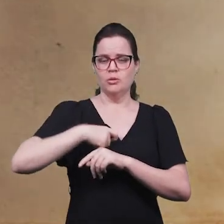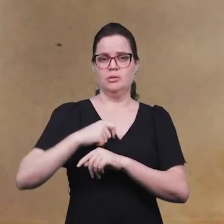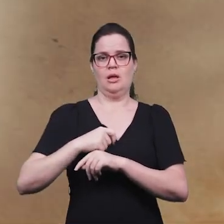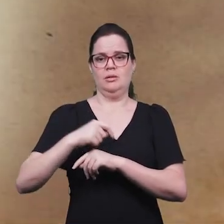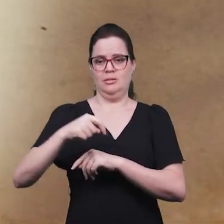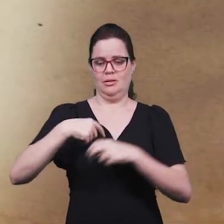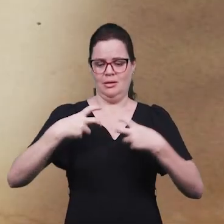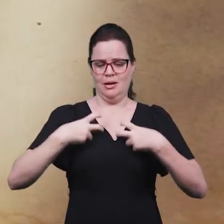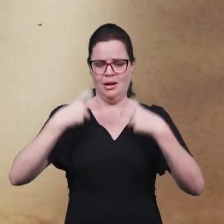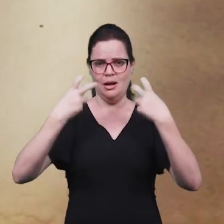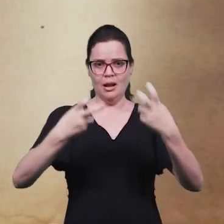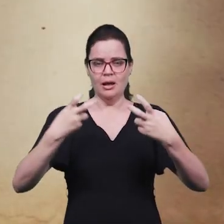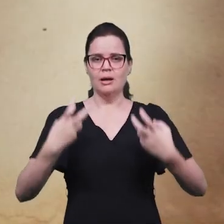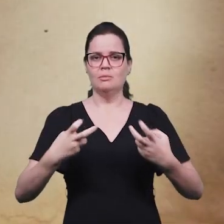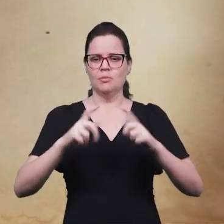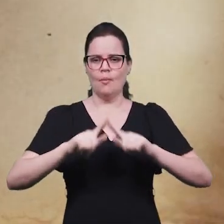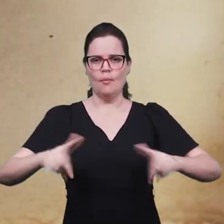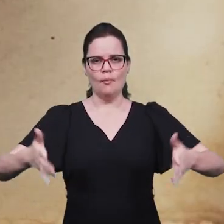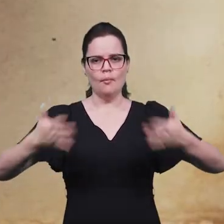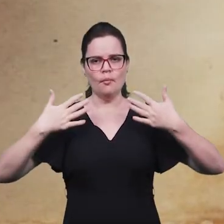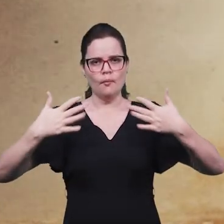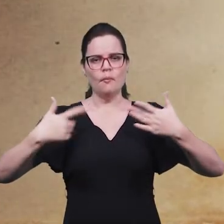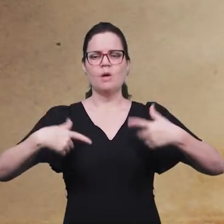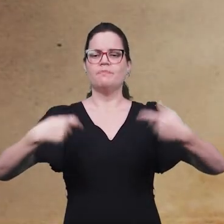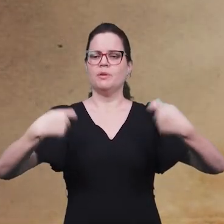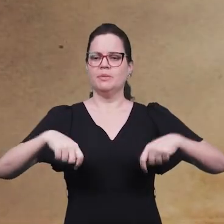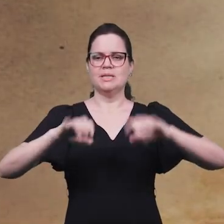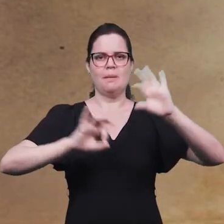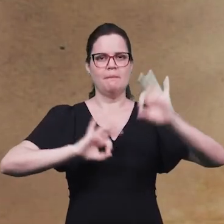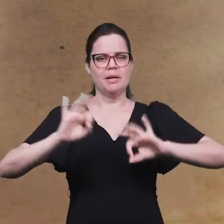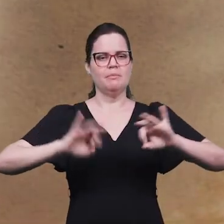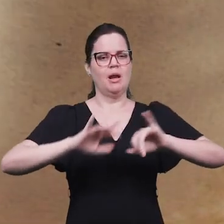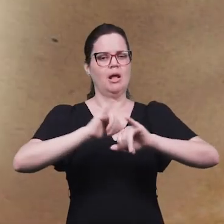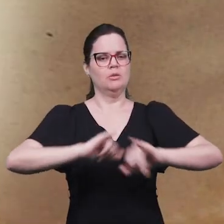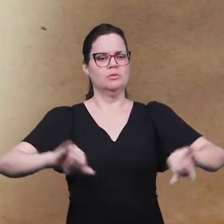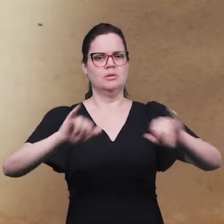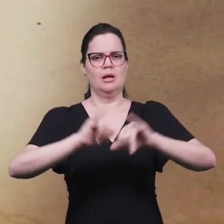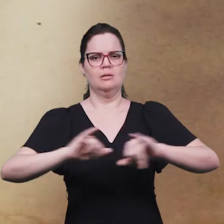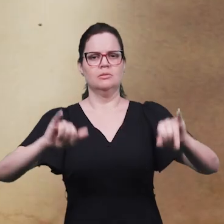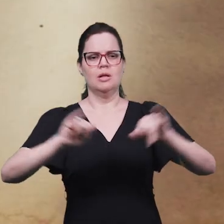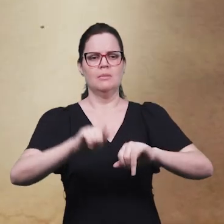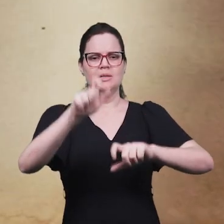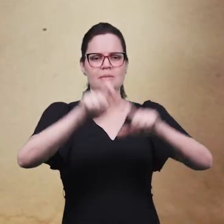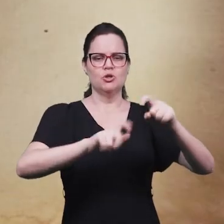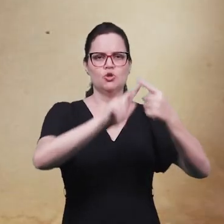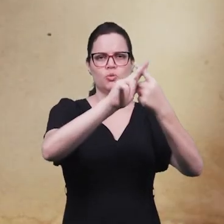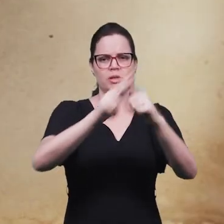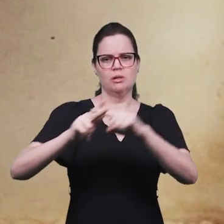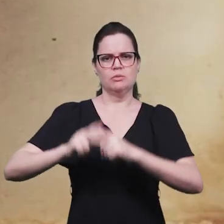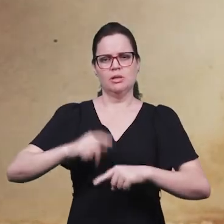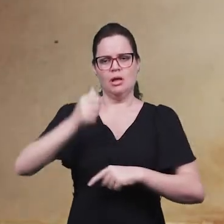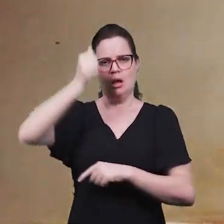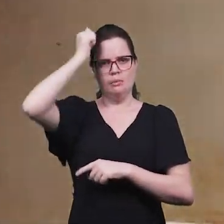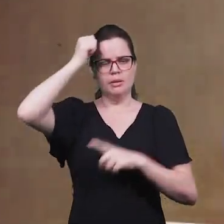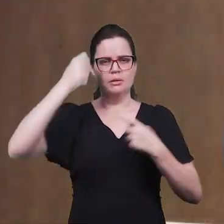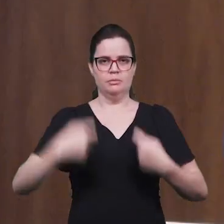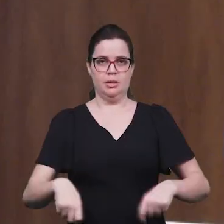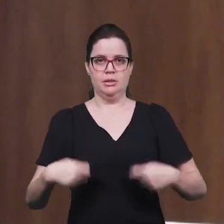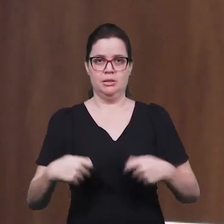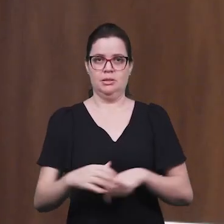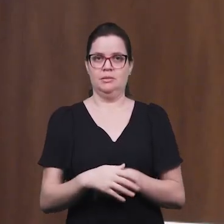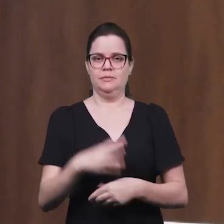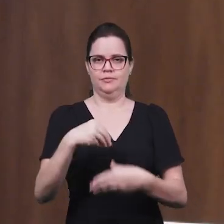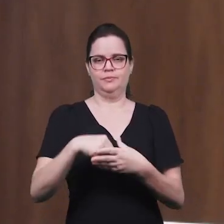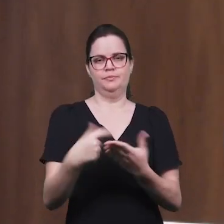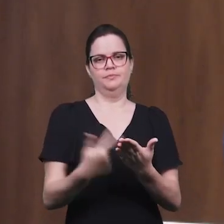do que clama no deserto, preparai o caminho do Senhor, endireitai as suas veredas. No livro do profeta